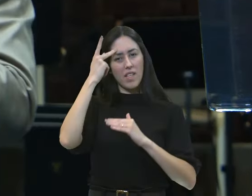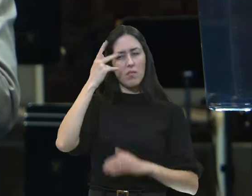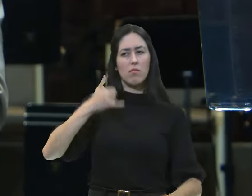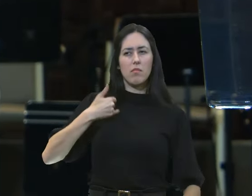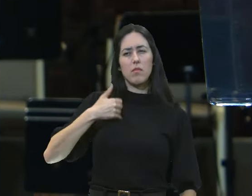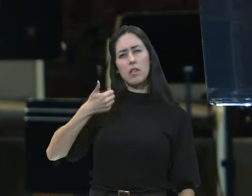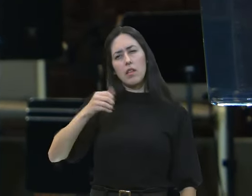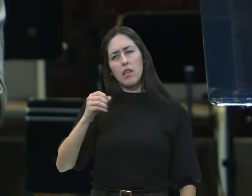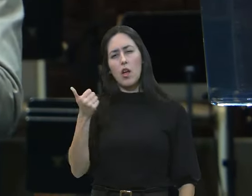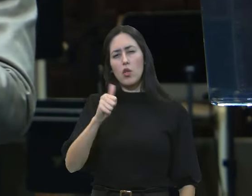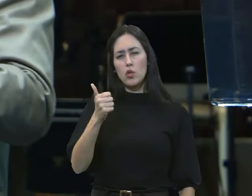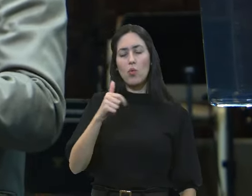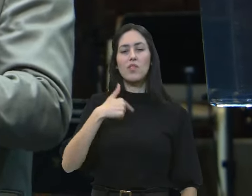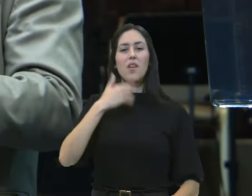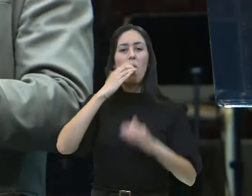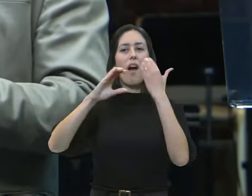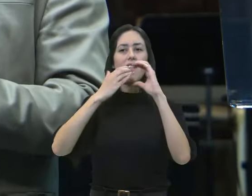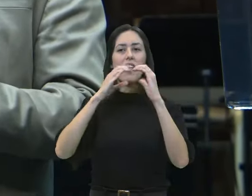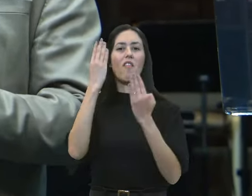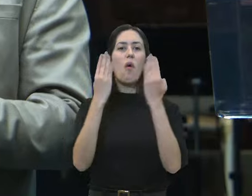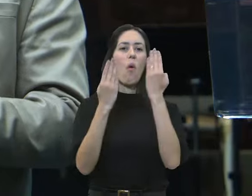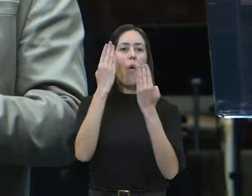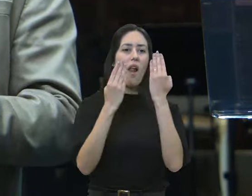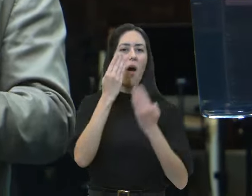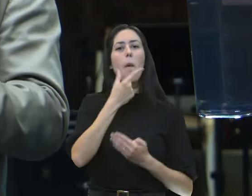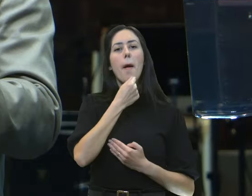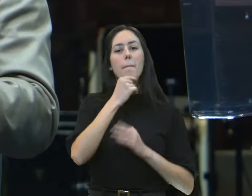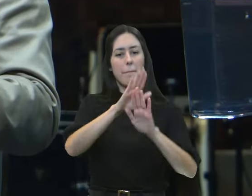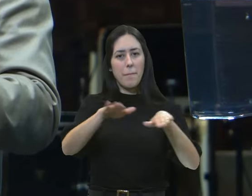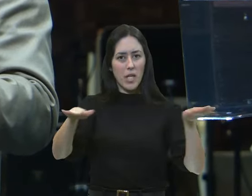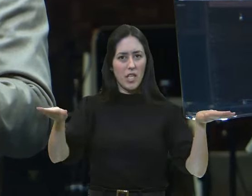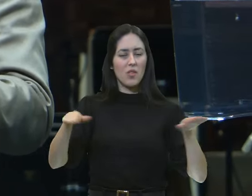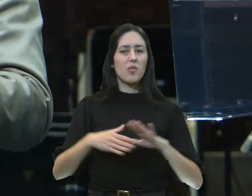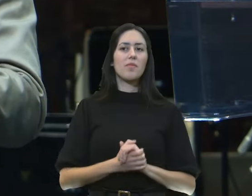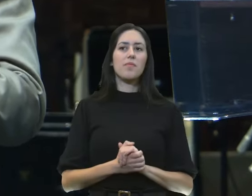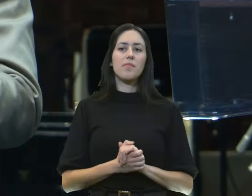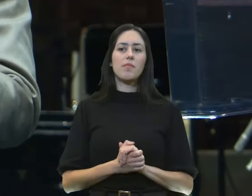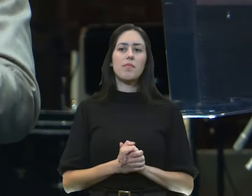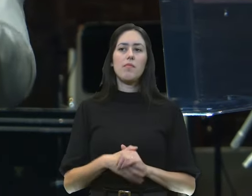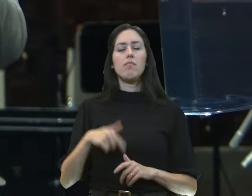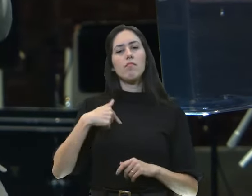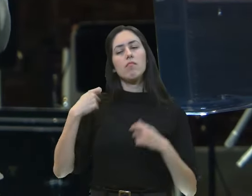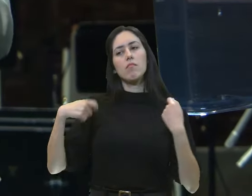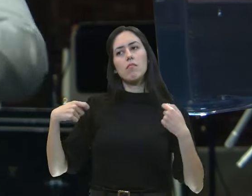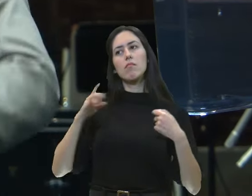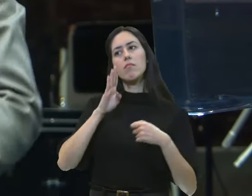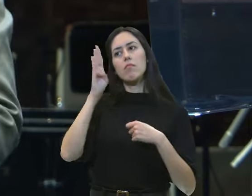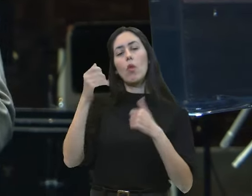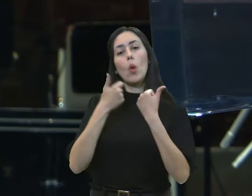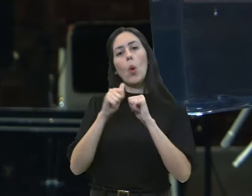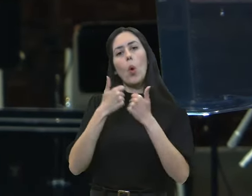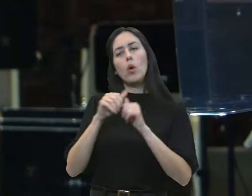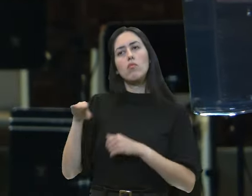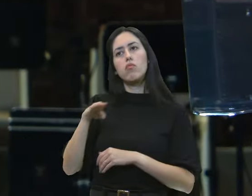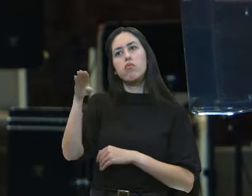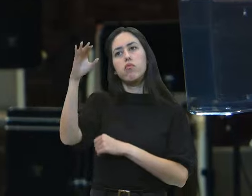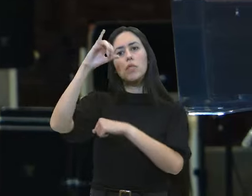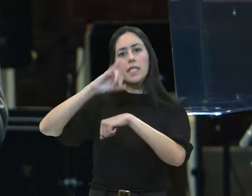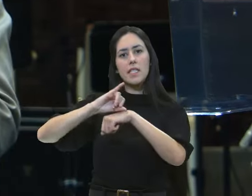eu cantava num coral profissional de meninos e tinha que pegar um ônibus para ir lá para o centrão da cidade,